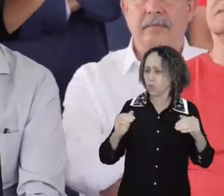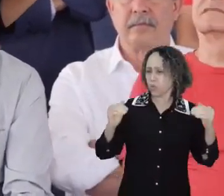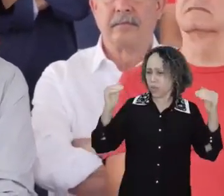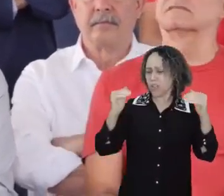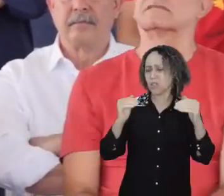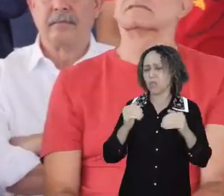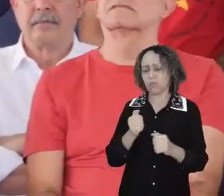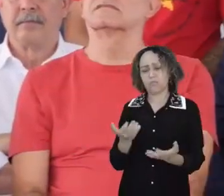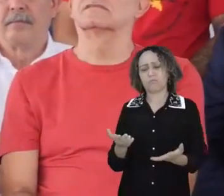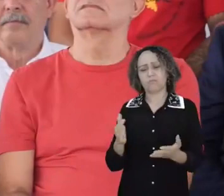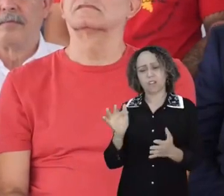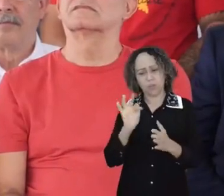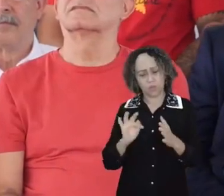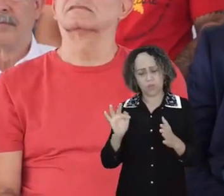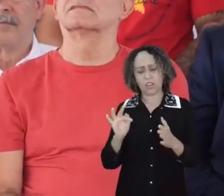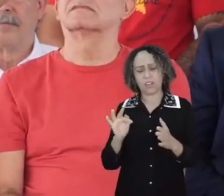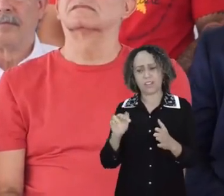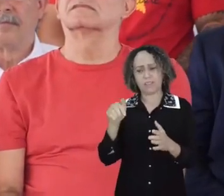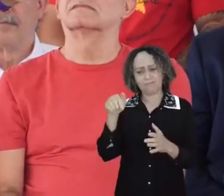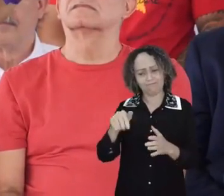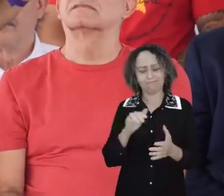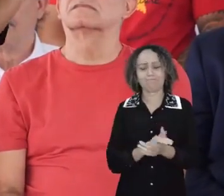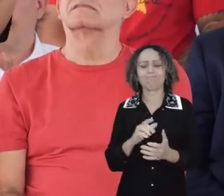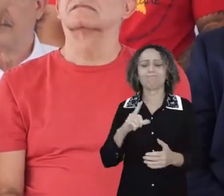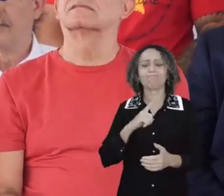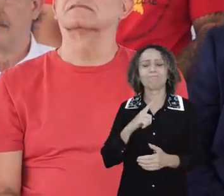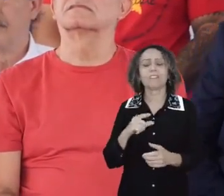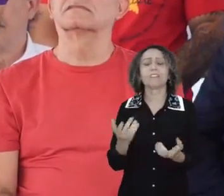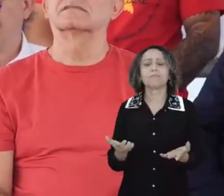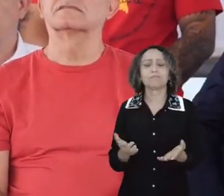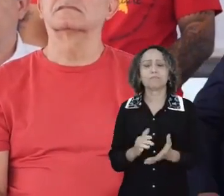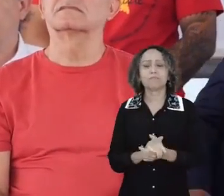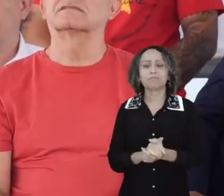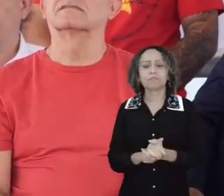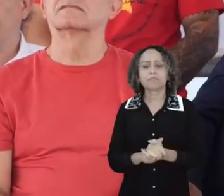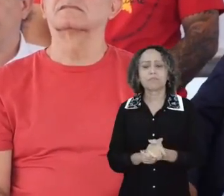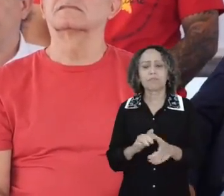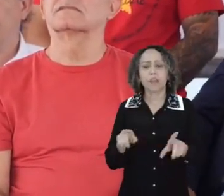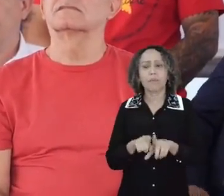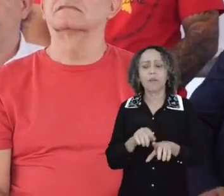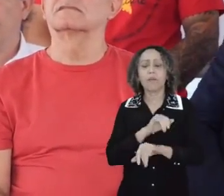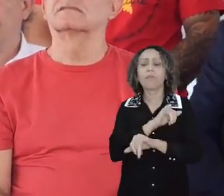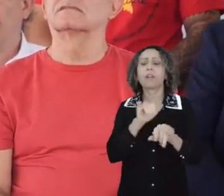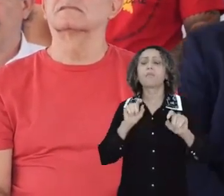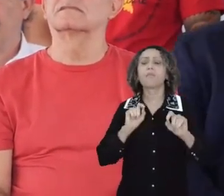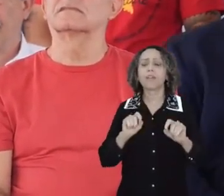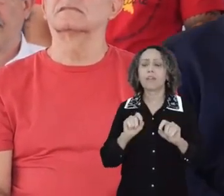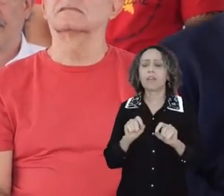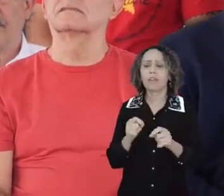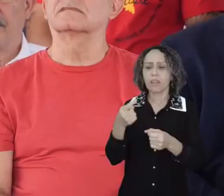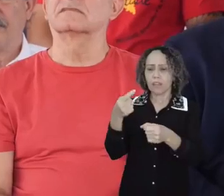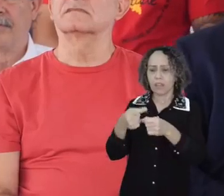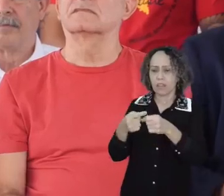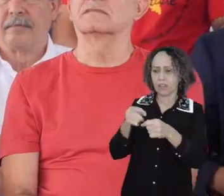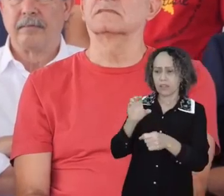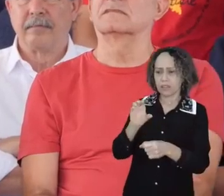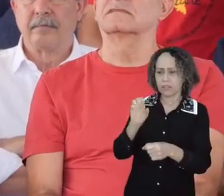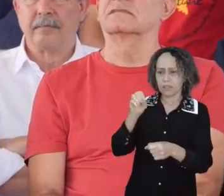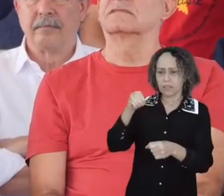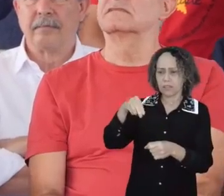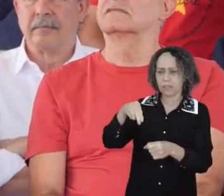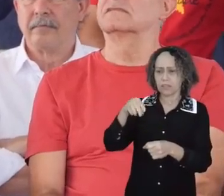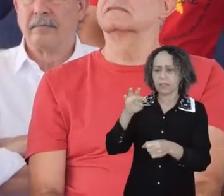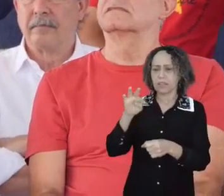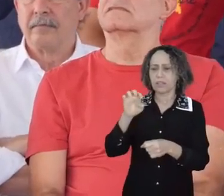dizer para você que nós também, Contagem é uma cidade de muitas bacias hidrográficas,